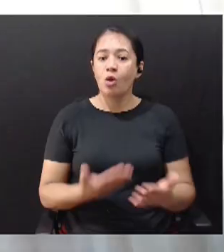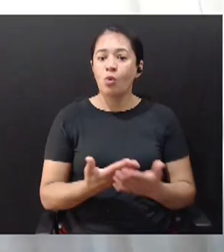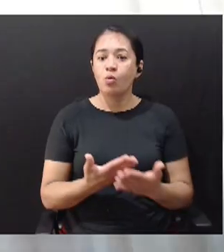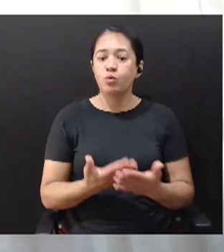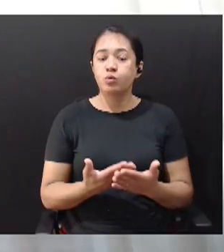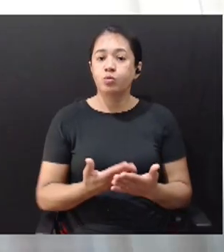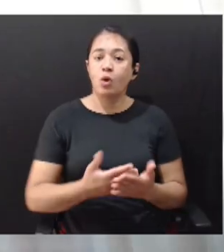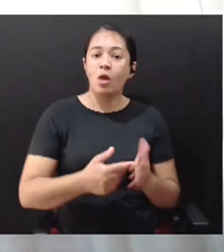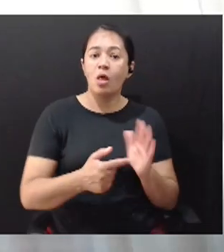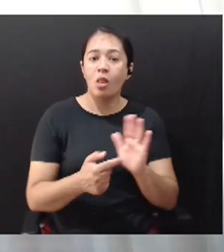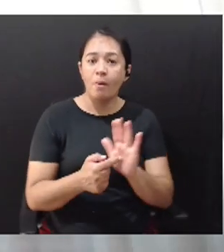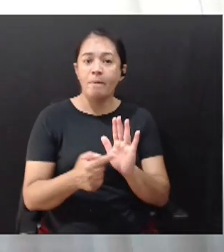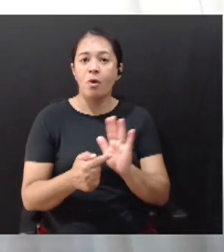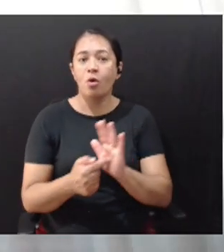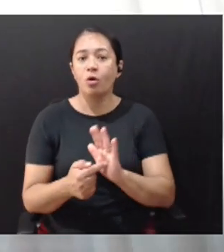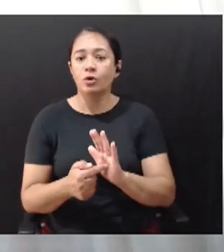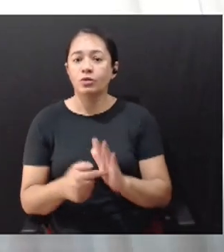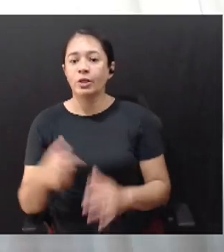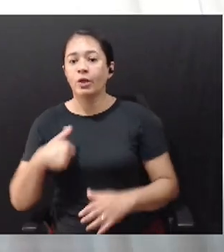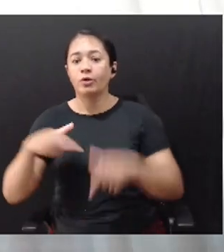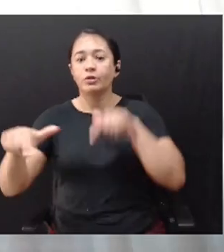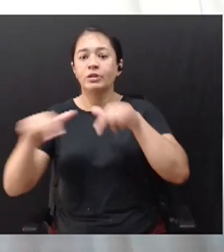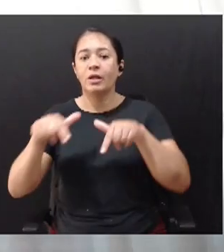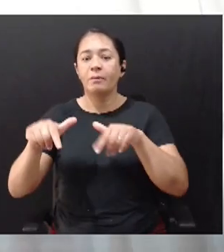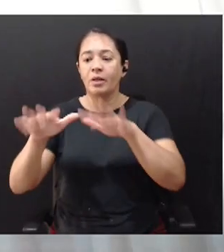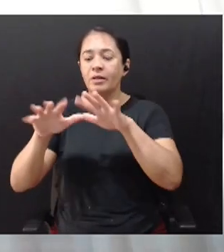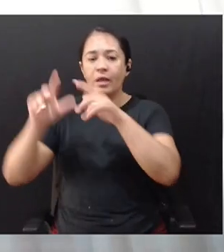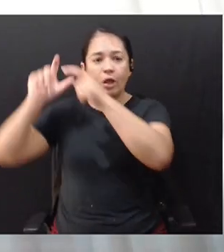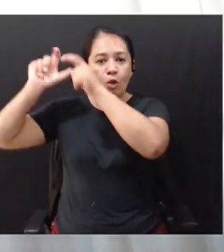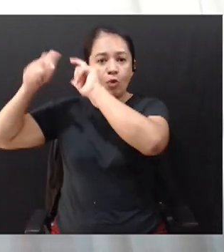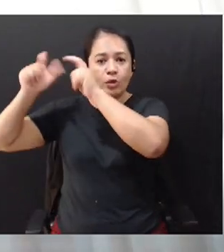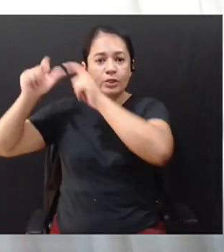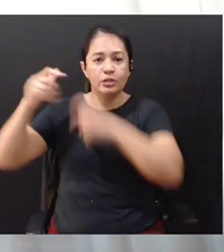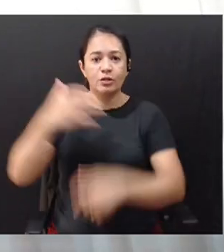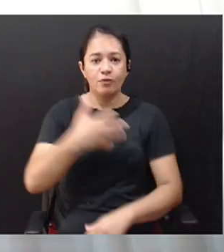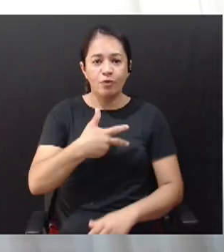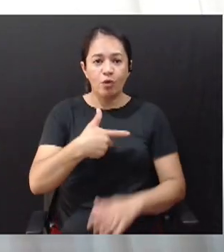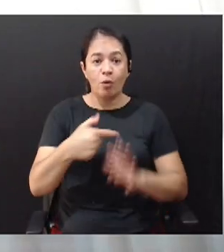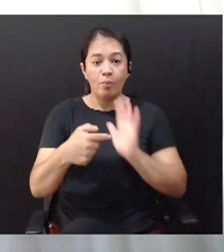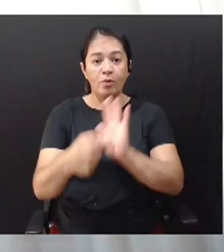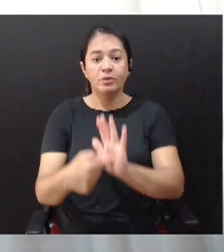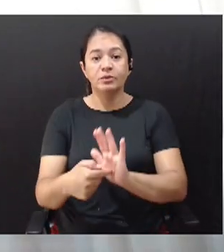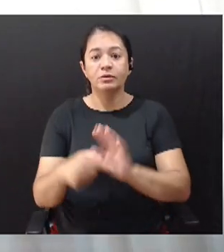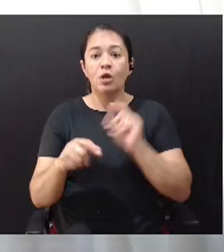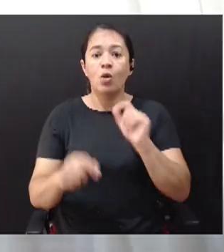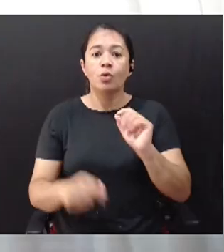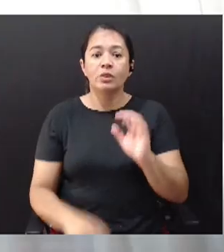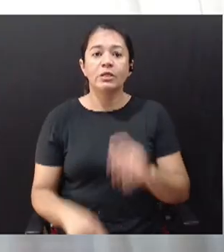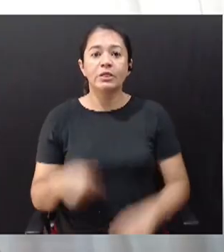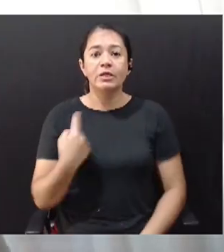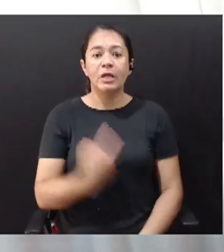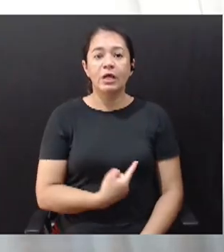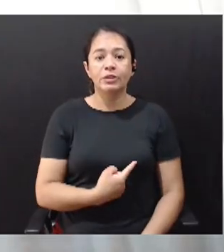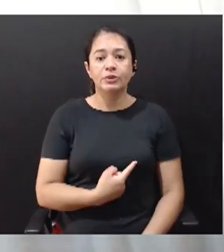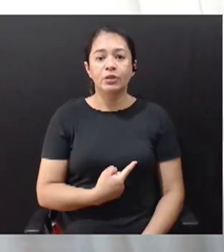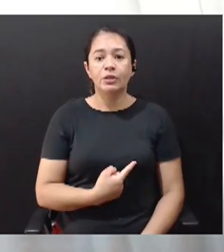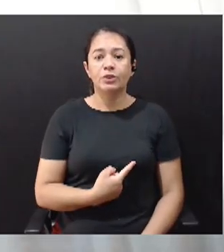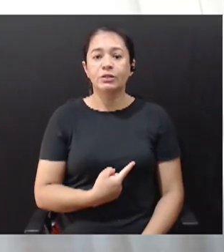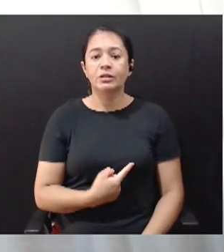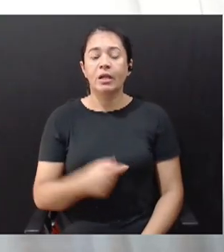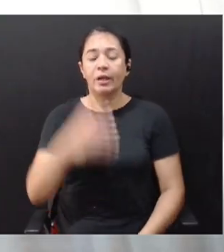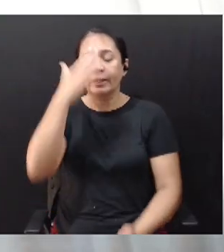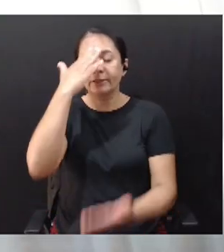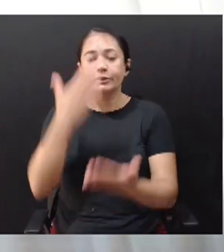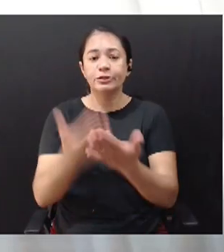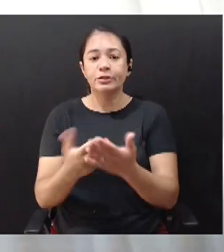na abordagem cognitiva comportamental. Uhum. Então, o que a nossa abordagem acredita? Que o